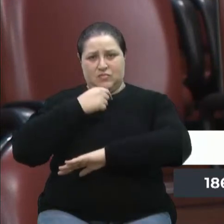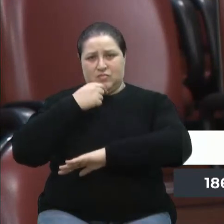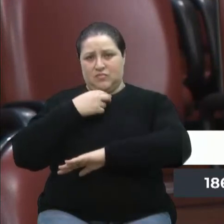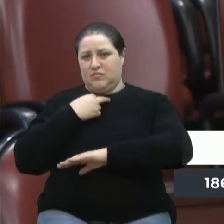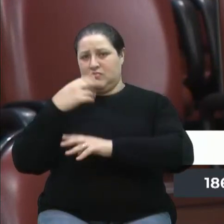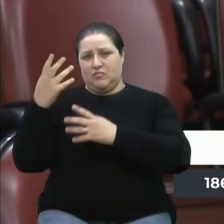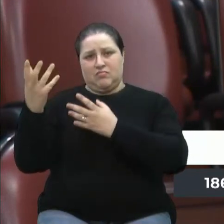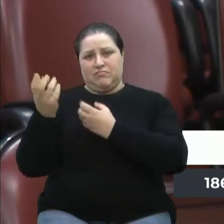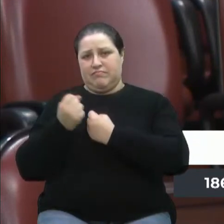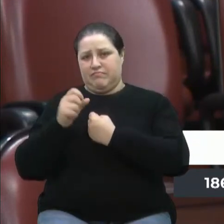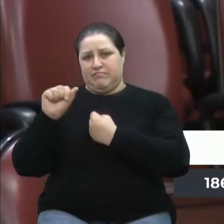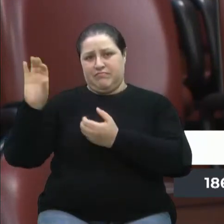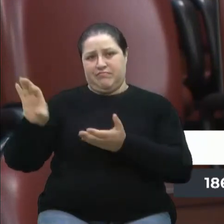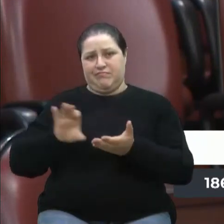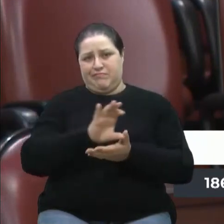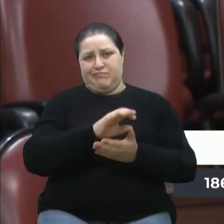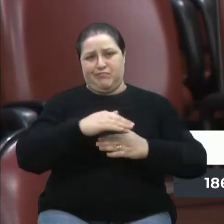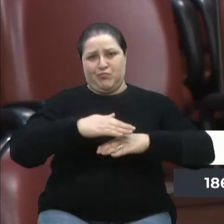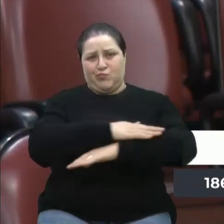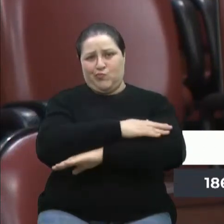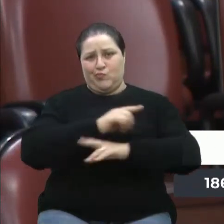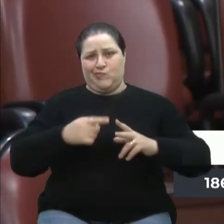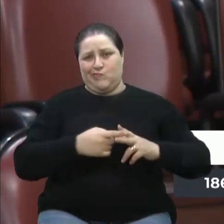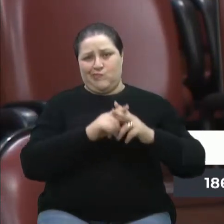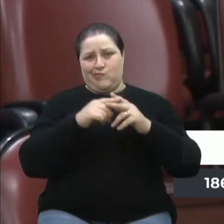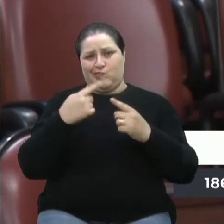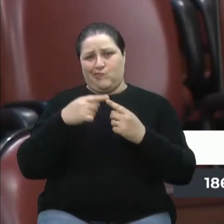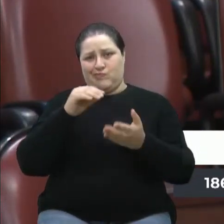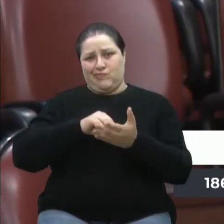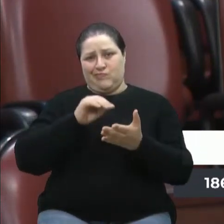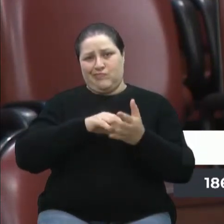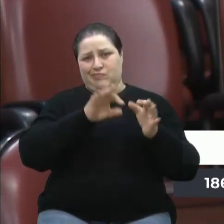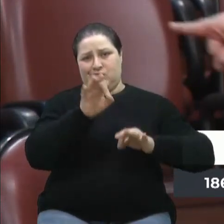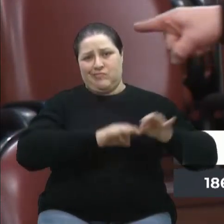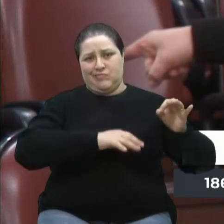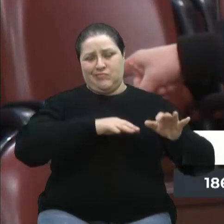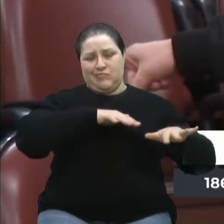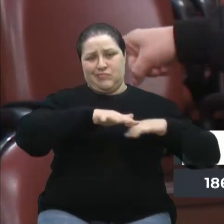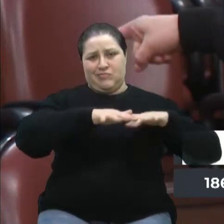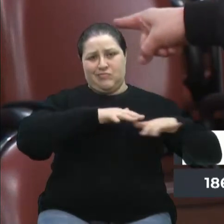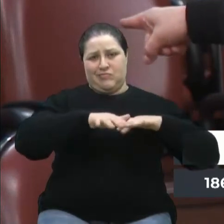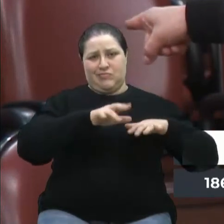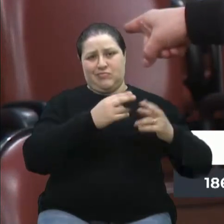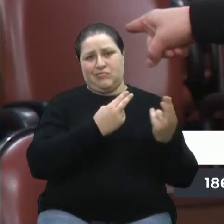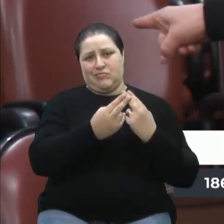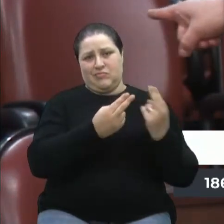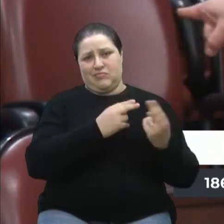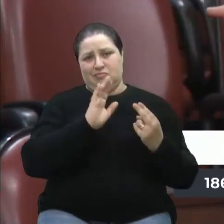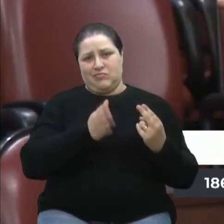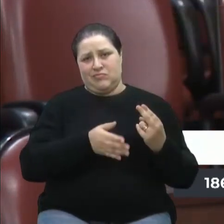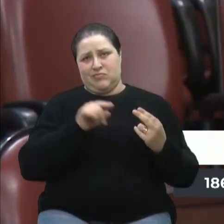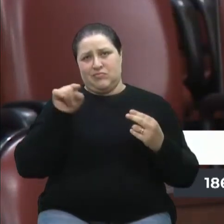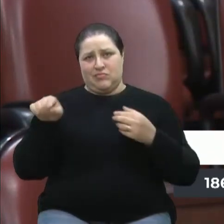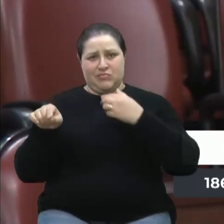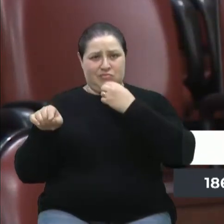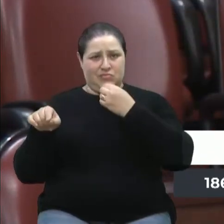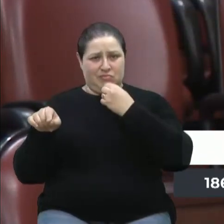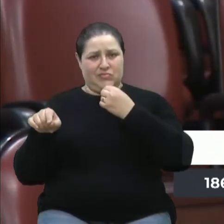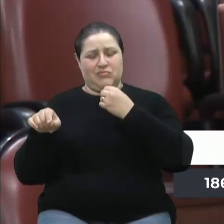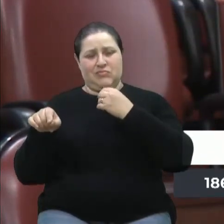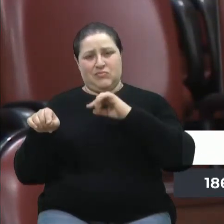pavimentar rua que eu indiquei porque não tenho plano de mobilidade urbana já o Amarante o deputado Afonso Motta de uma emenda de